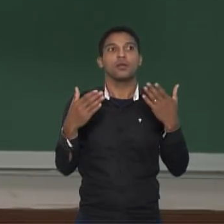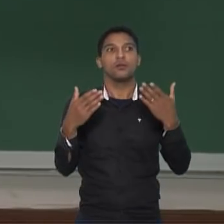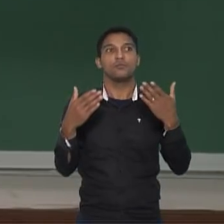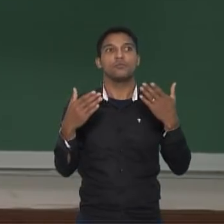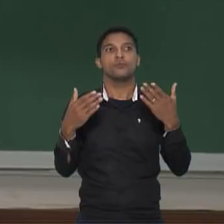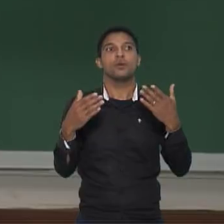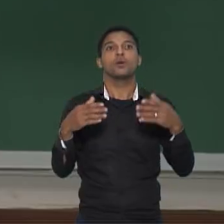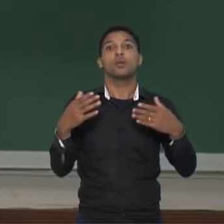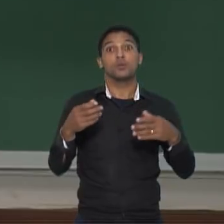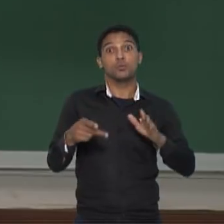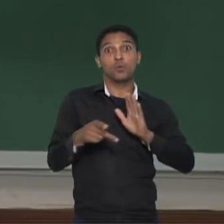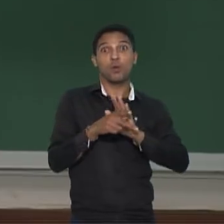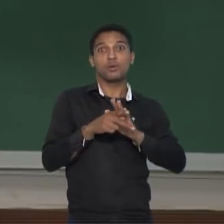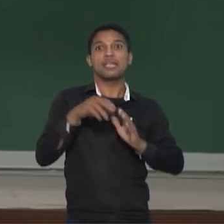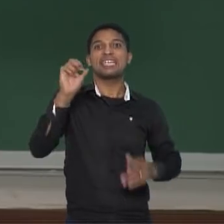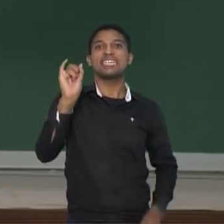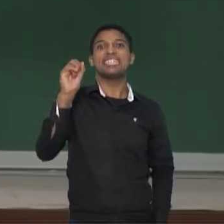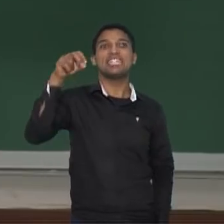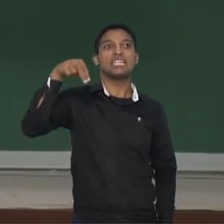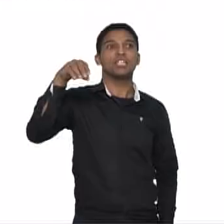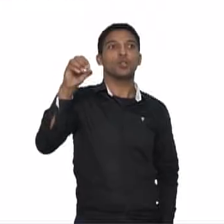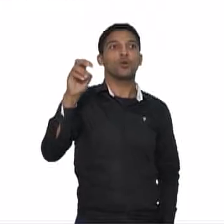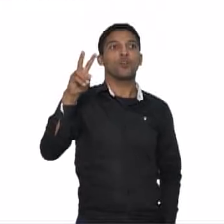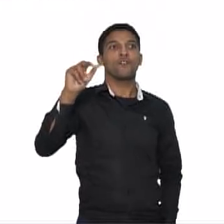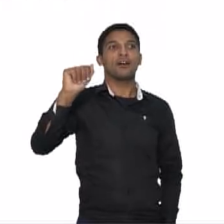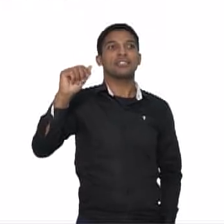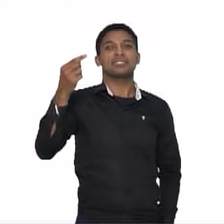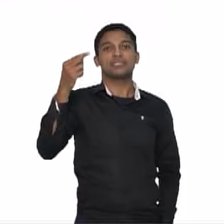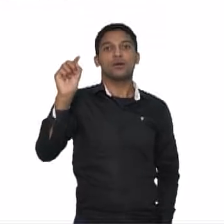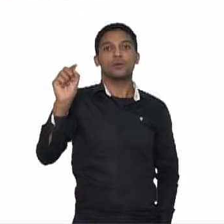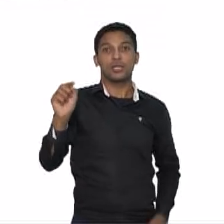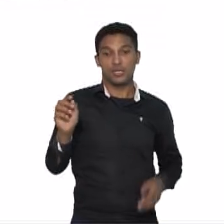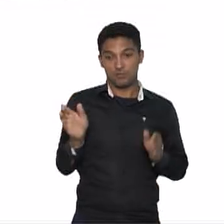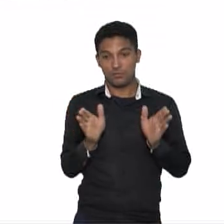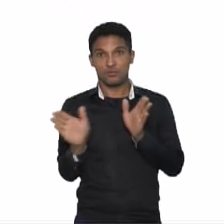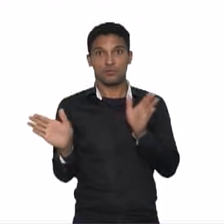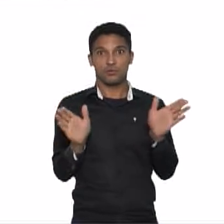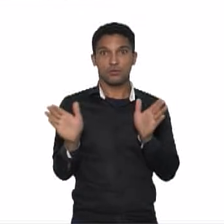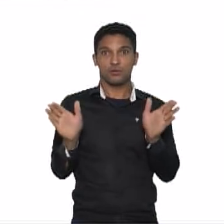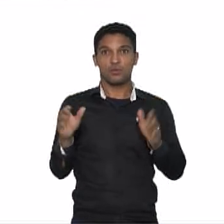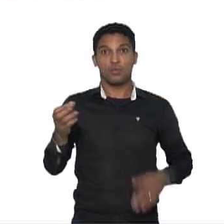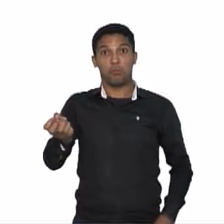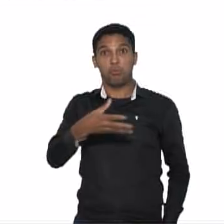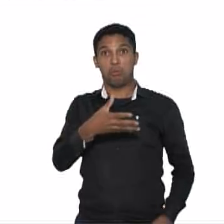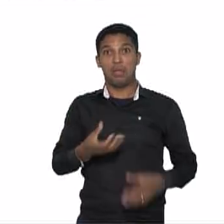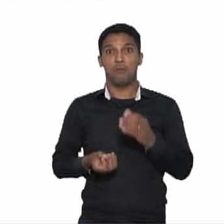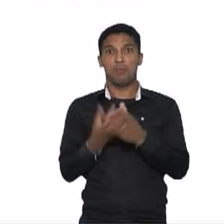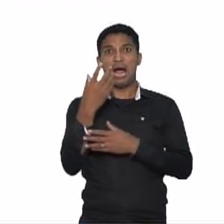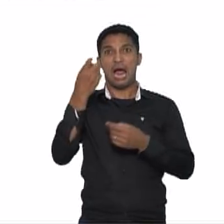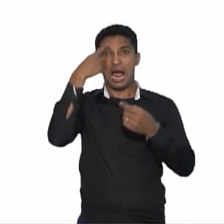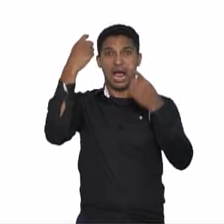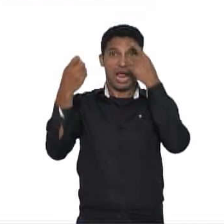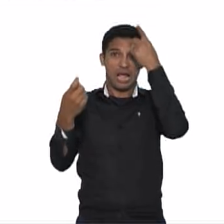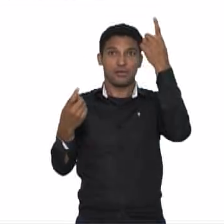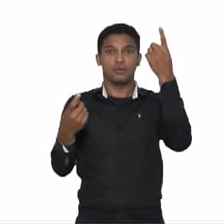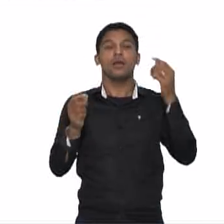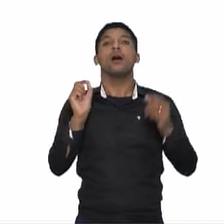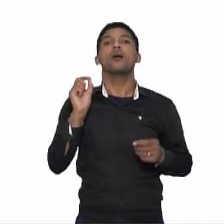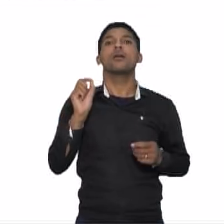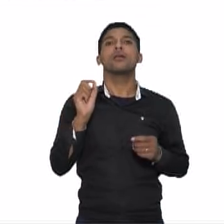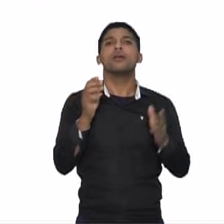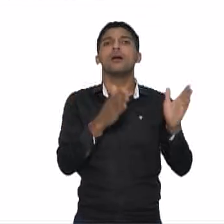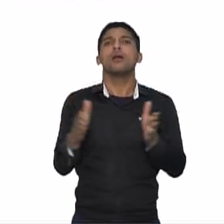lados da inovação, então. A lógica da inovação e do consumo faz com que os produtos tenham